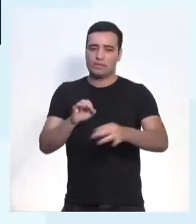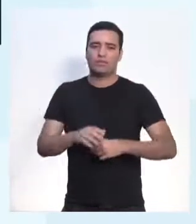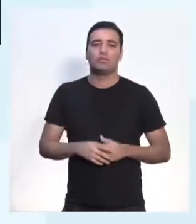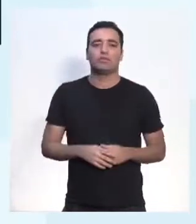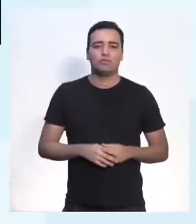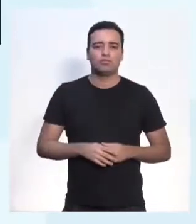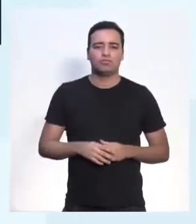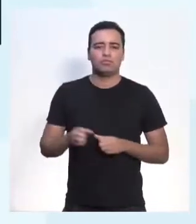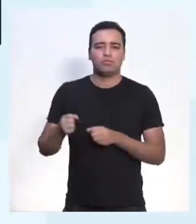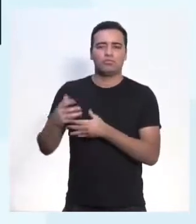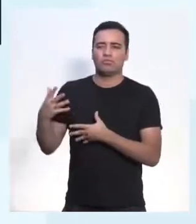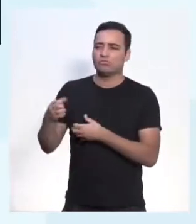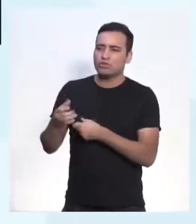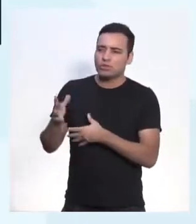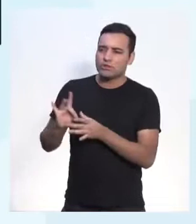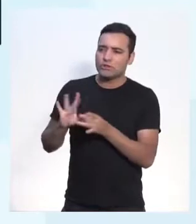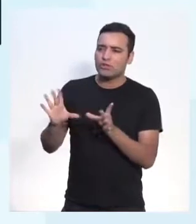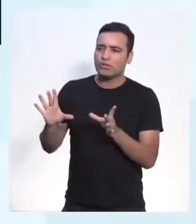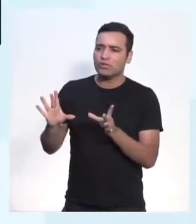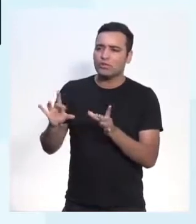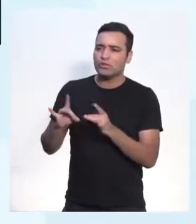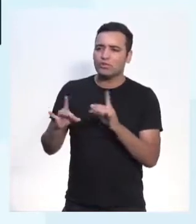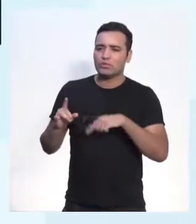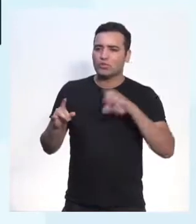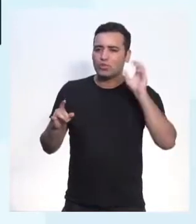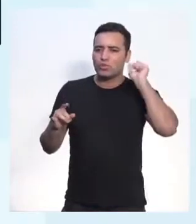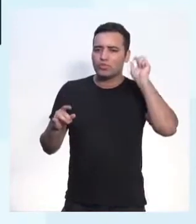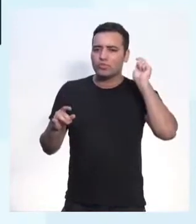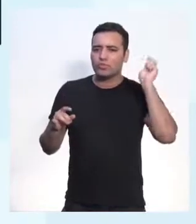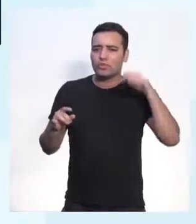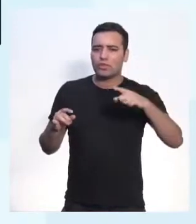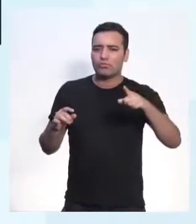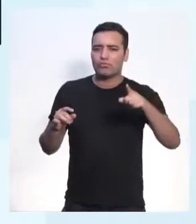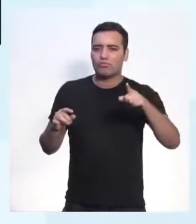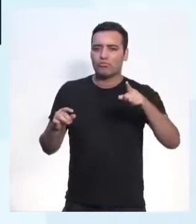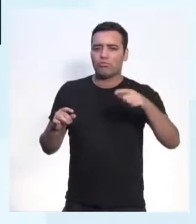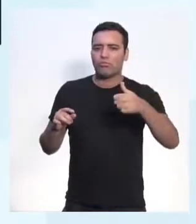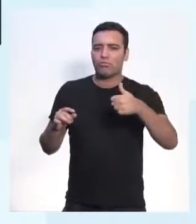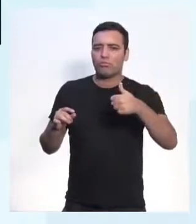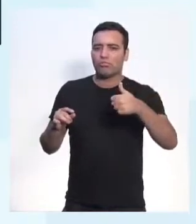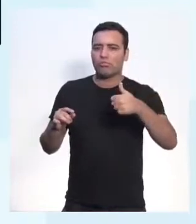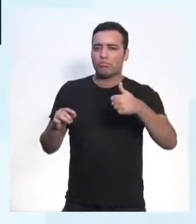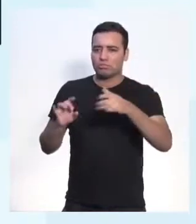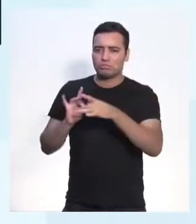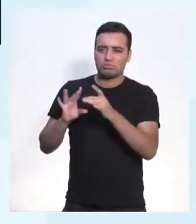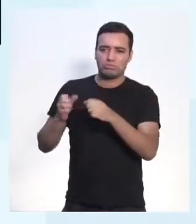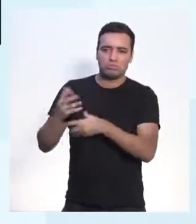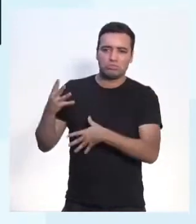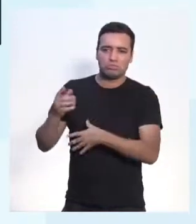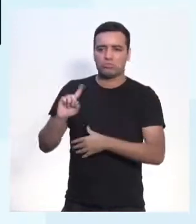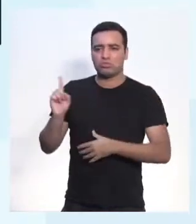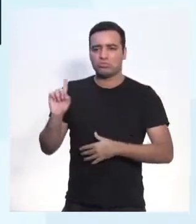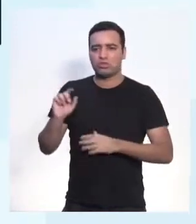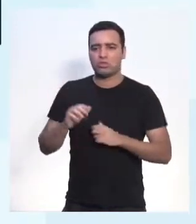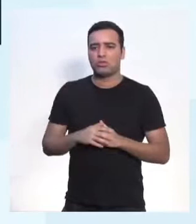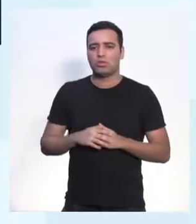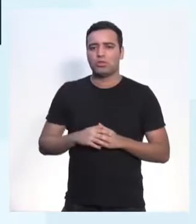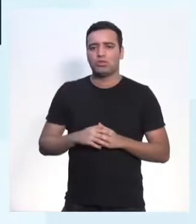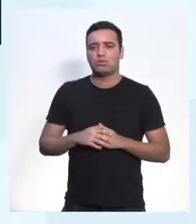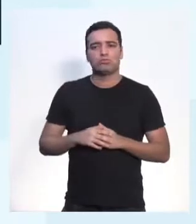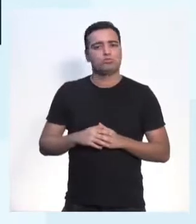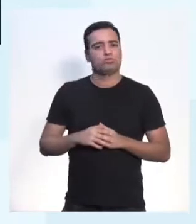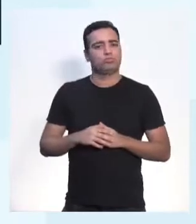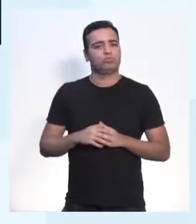aberto o chat? Está aberto ou não? Não? Eles estão ouvindo? Acho que Sim. não. Tá. Está aberto o chat ou não? Está aberto, mas acho que eles não estão Isso.